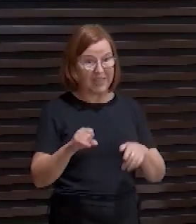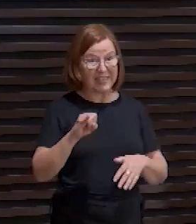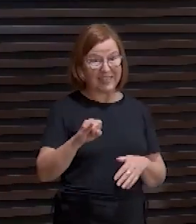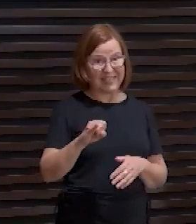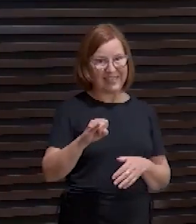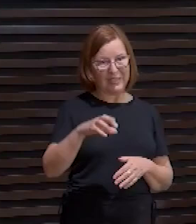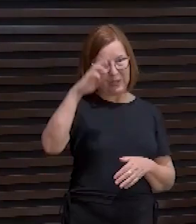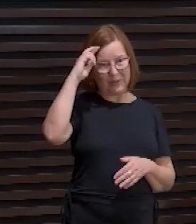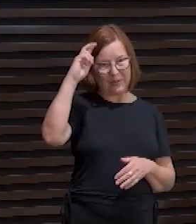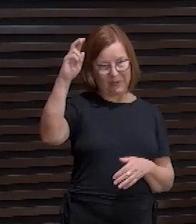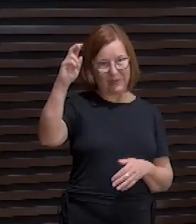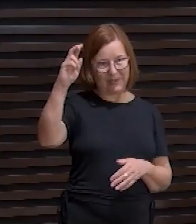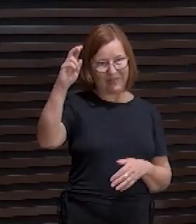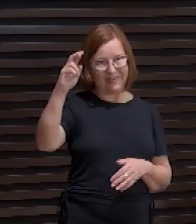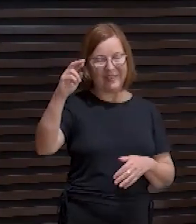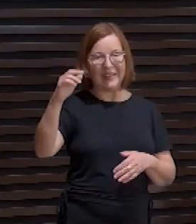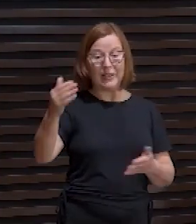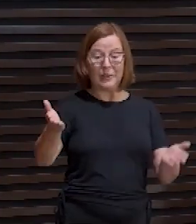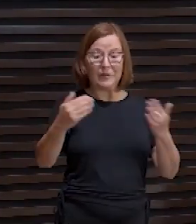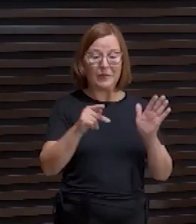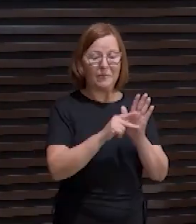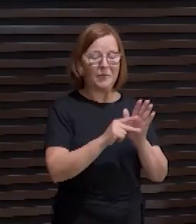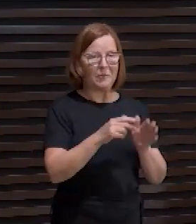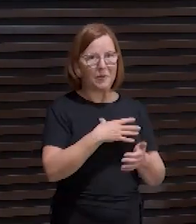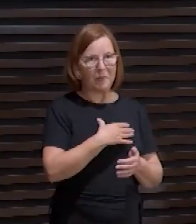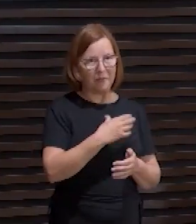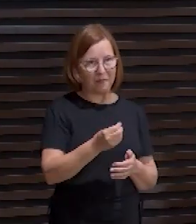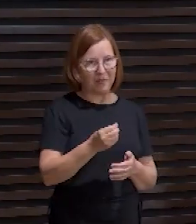vida envia o filho dele para te perdoar.